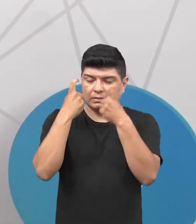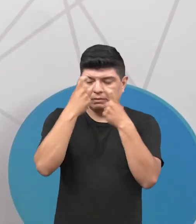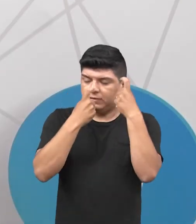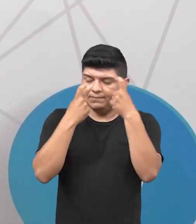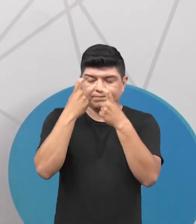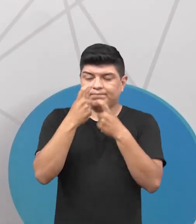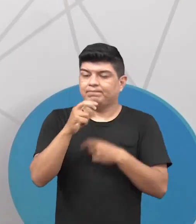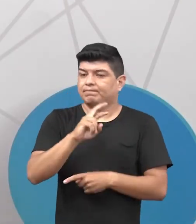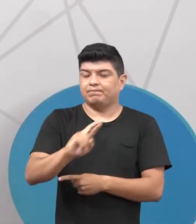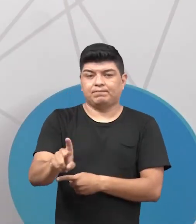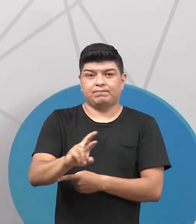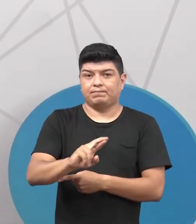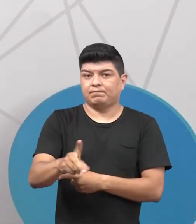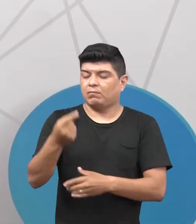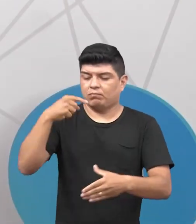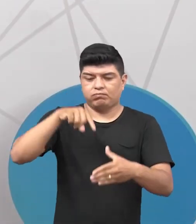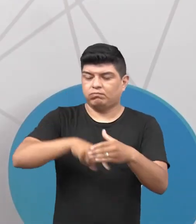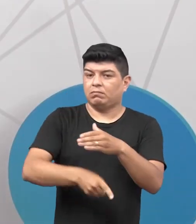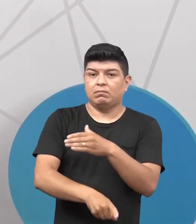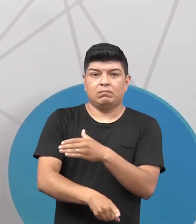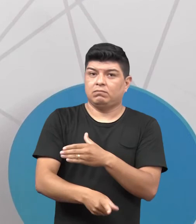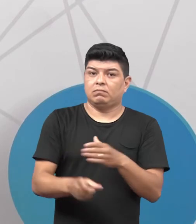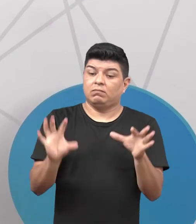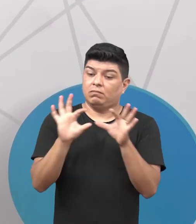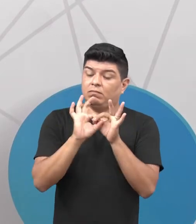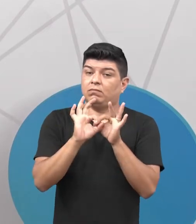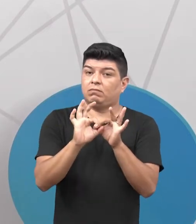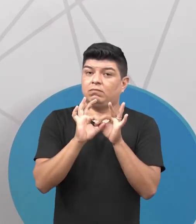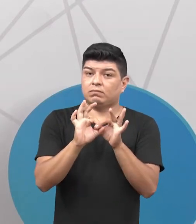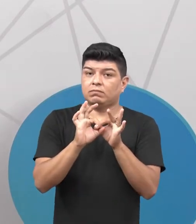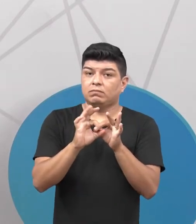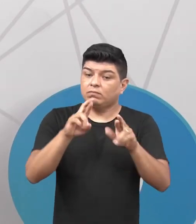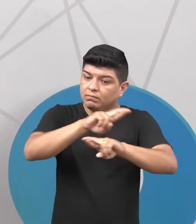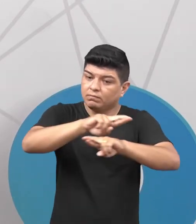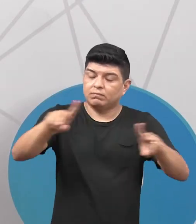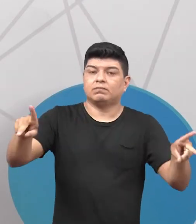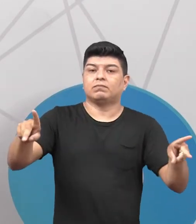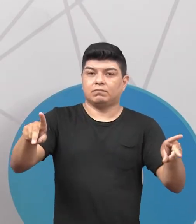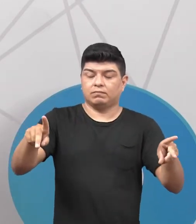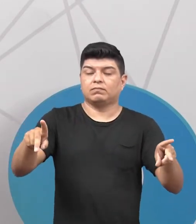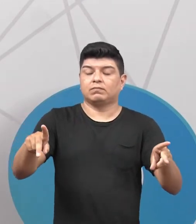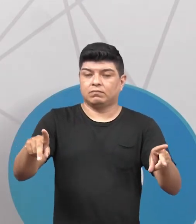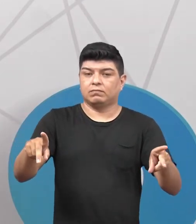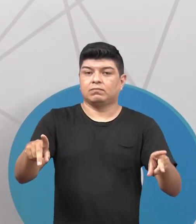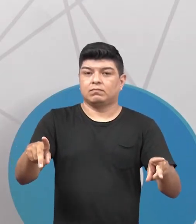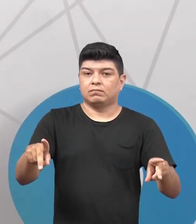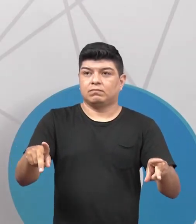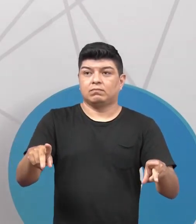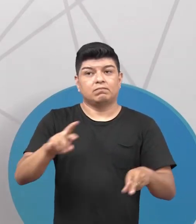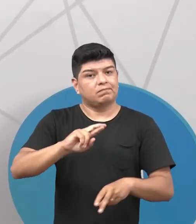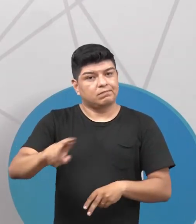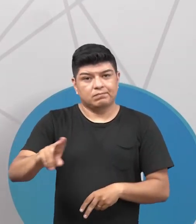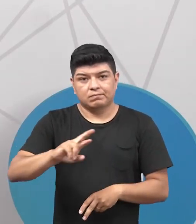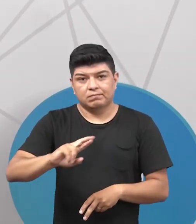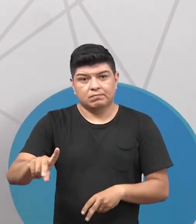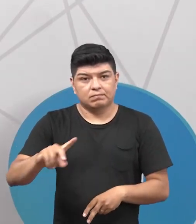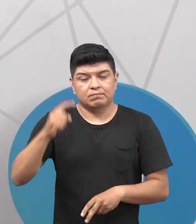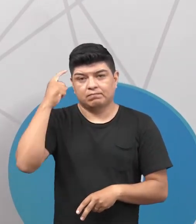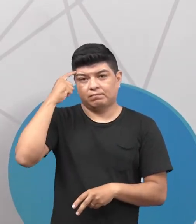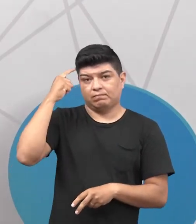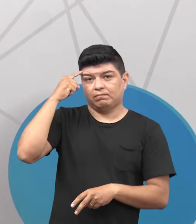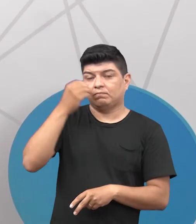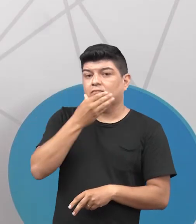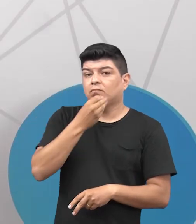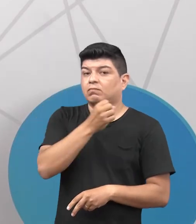ele não se preocupa com o aprofundamento e nem liga também para as contradições. Então, não é o pensamento de Sócrates